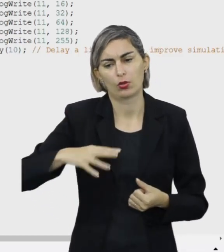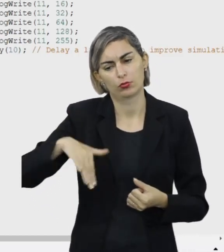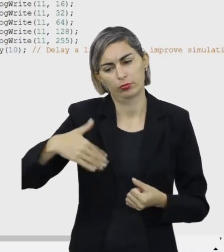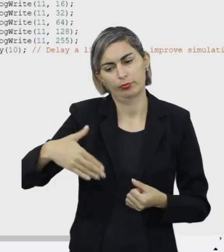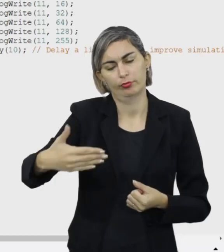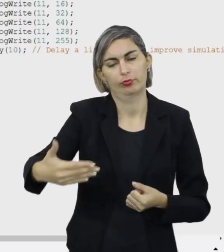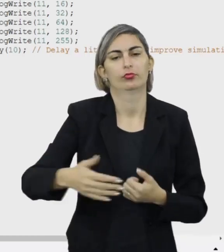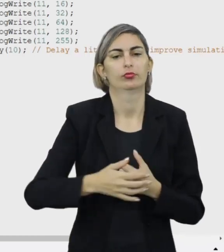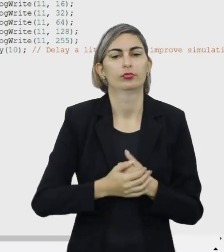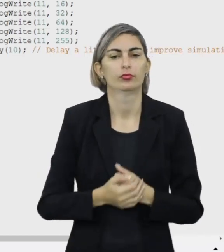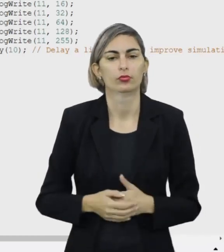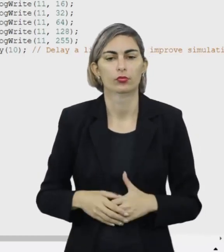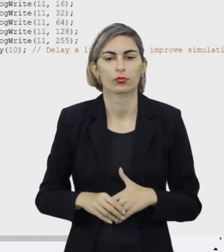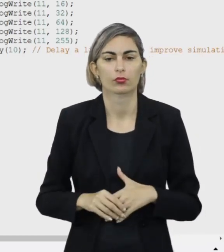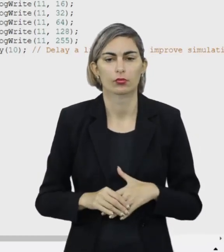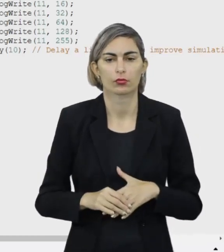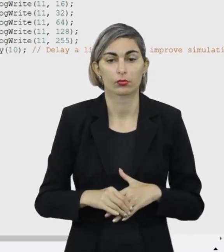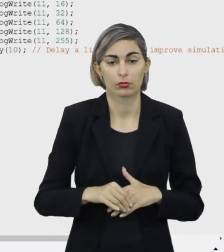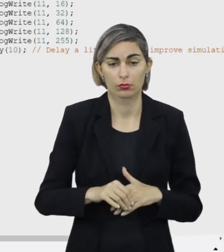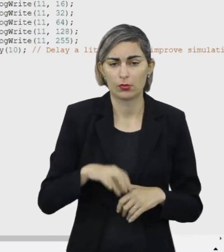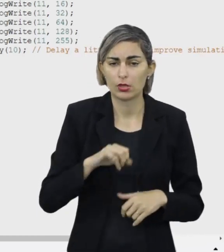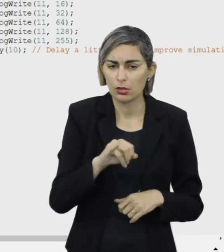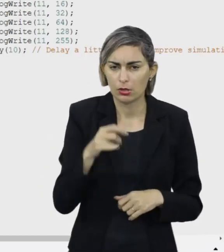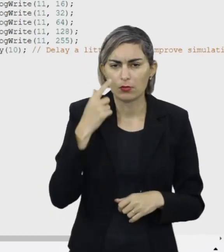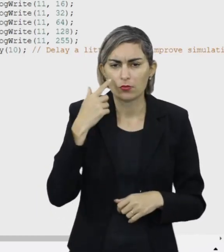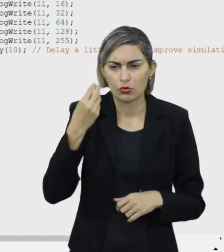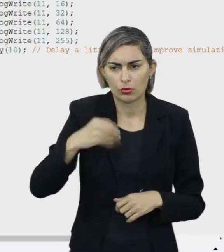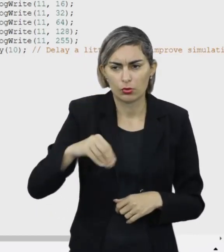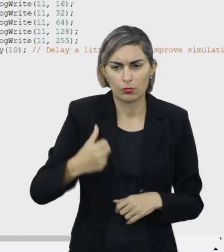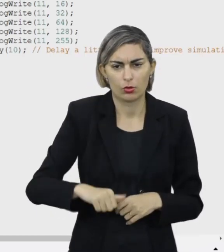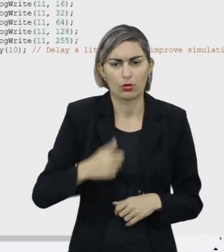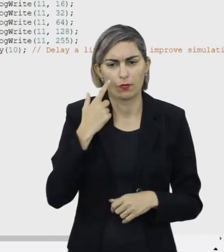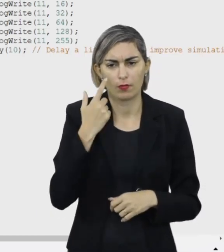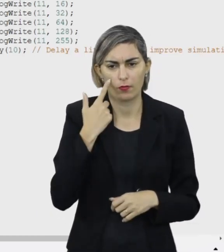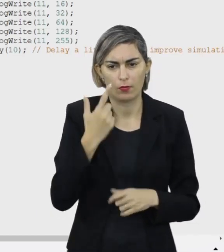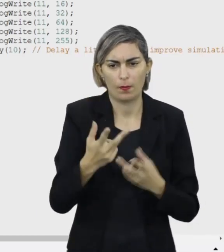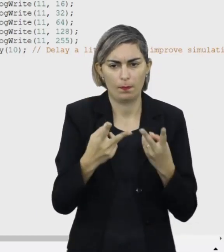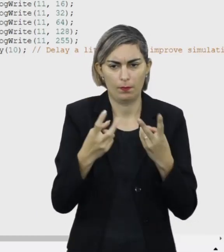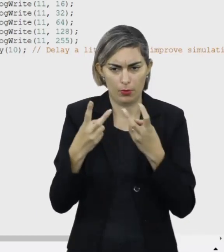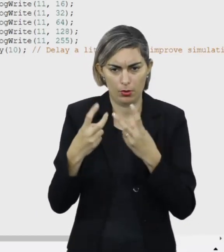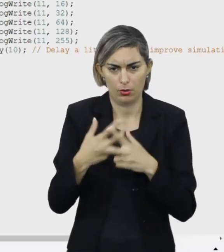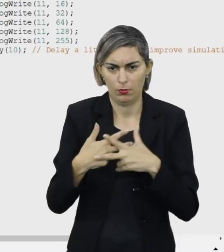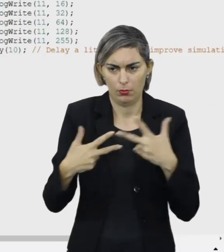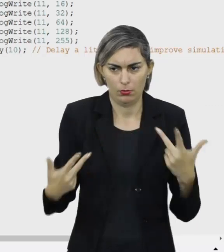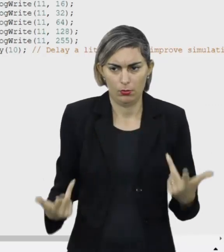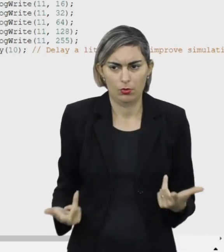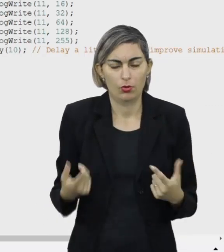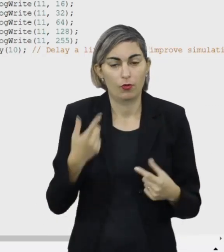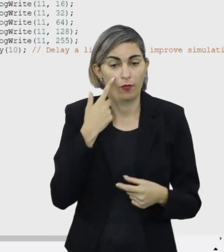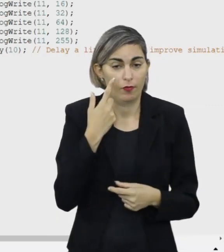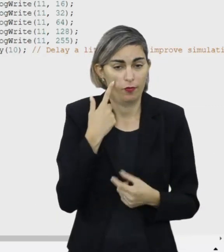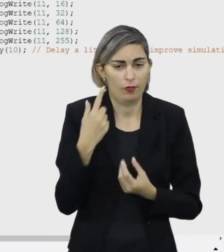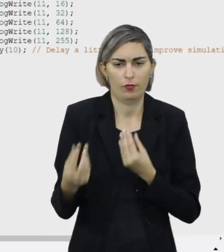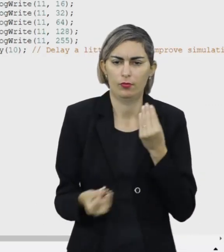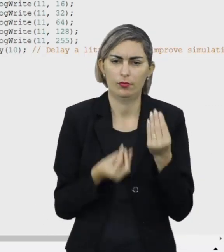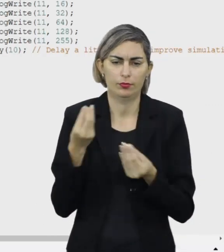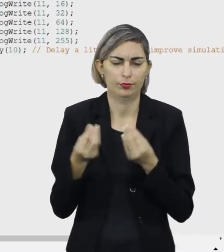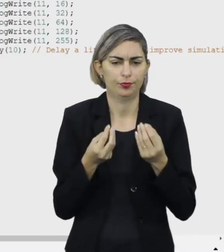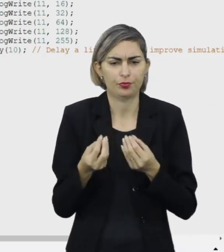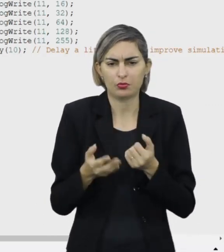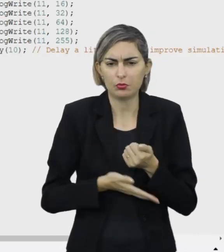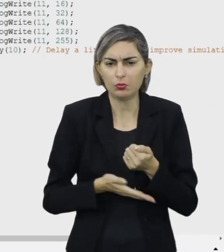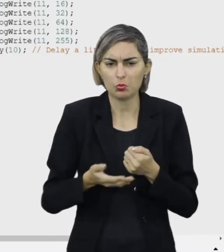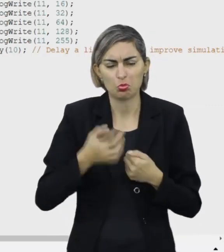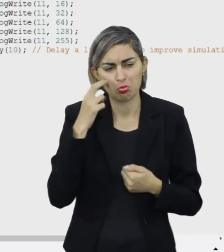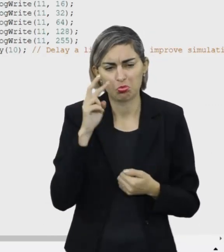tá? Se eu simular isso já vai funcionar, mas vocês vão perceber uma coisa. Vamos lá, vamos ver como é que funciona. Basicamente você não